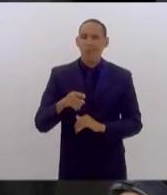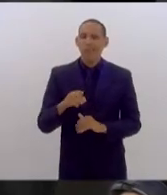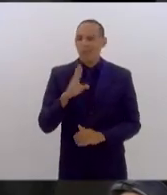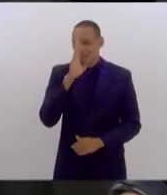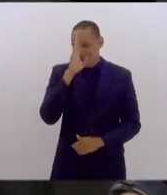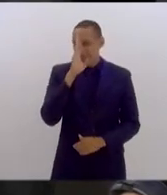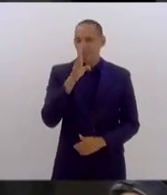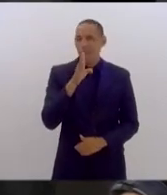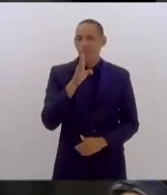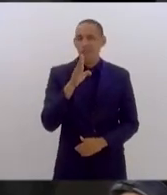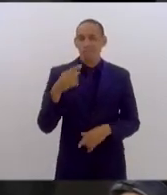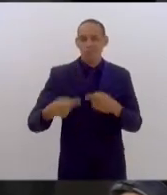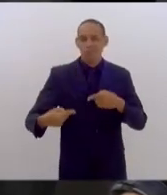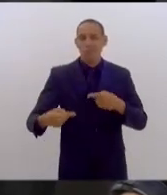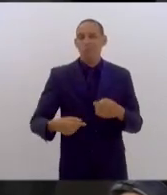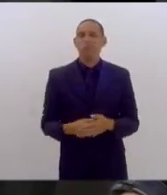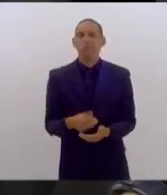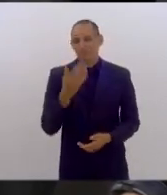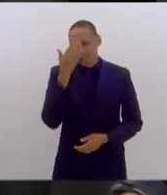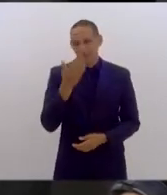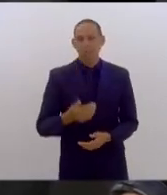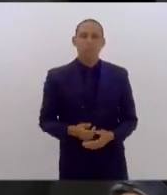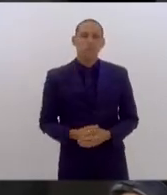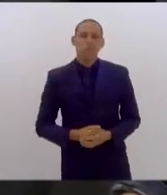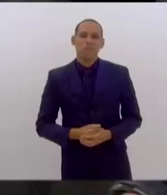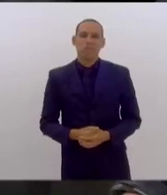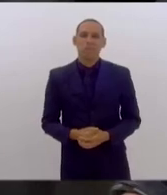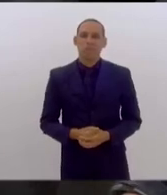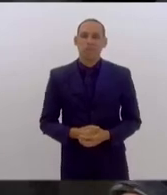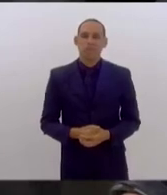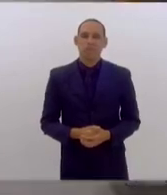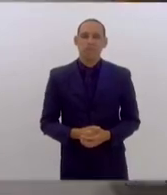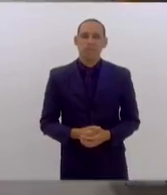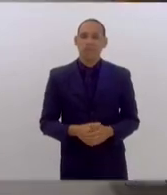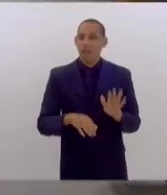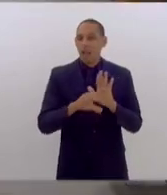cerne do nosso debate aqui muito obrigado 451